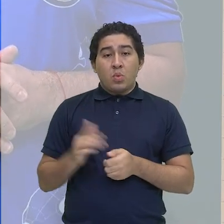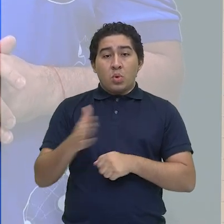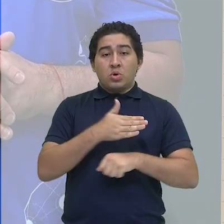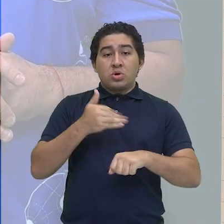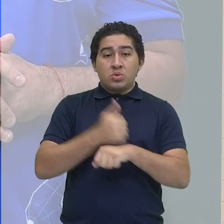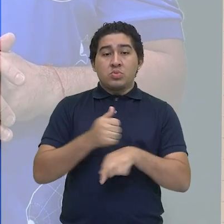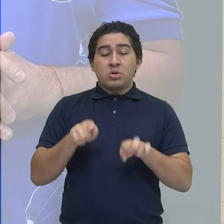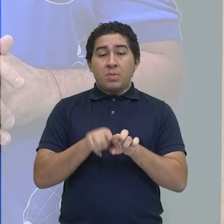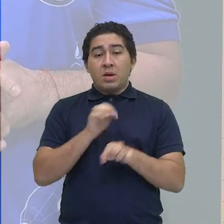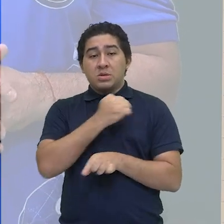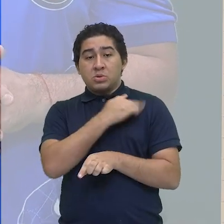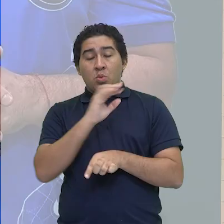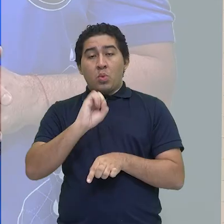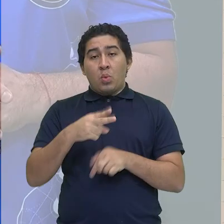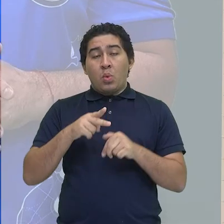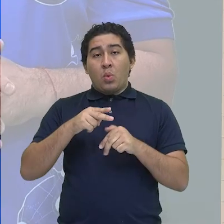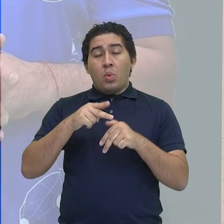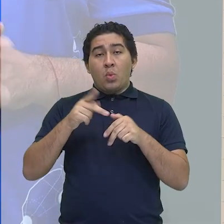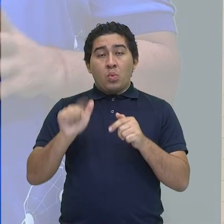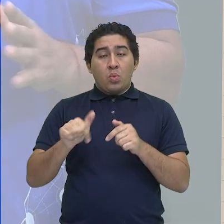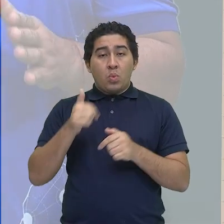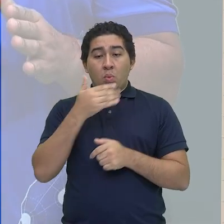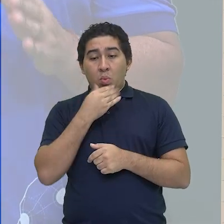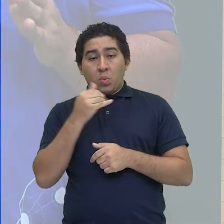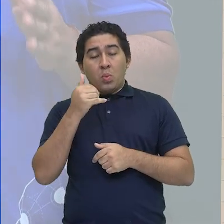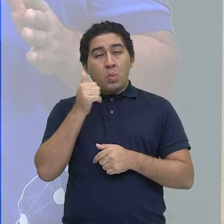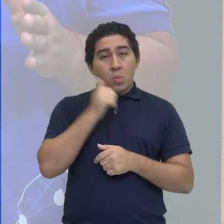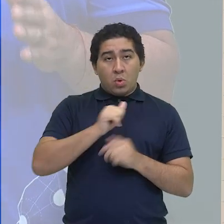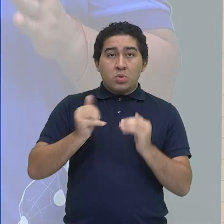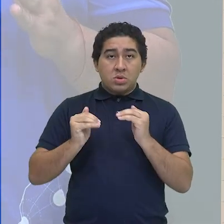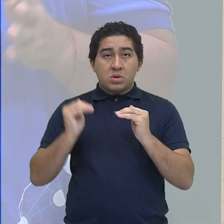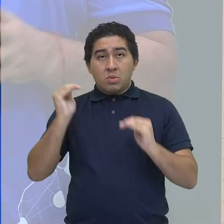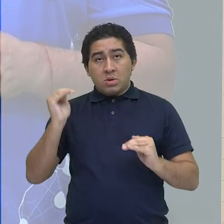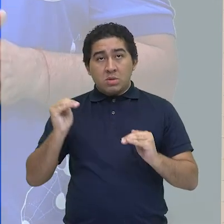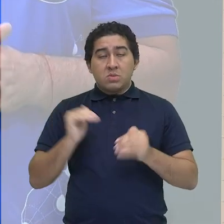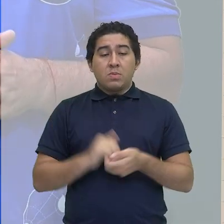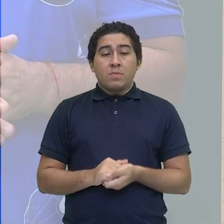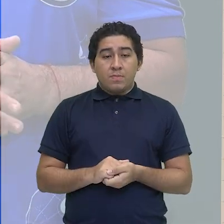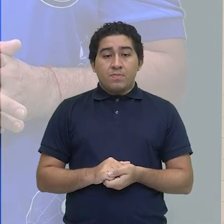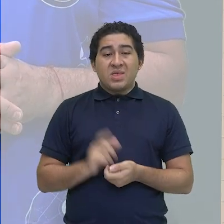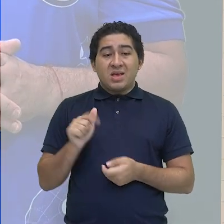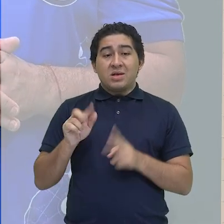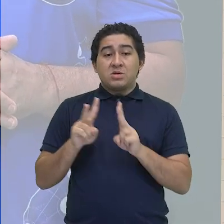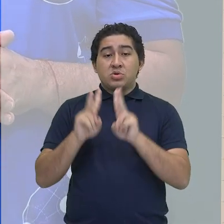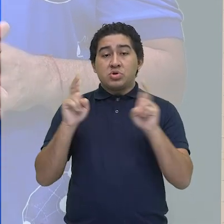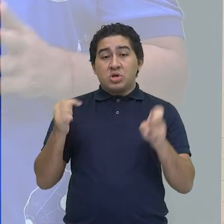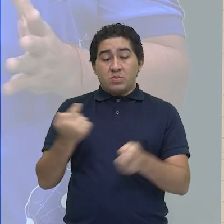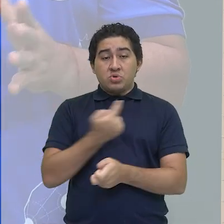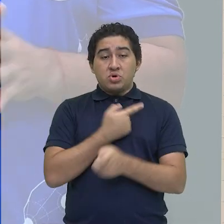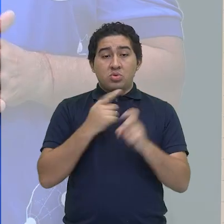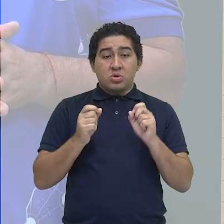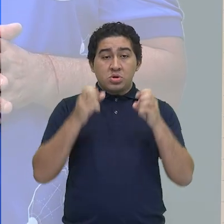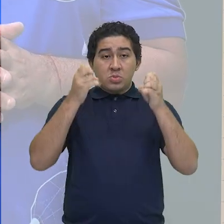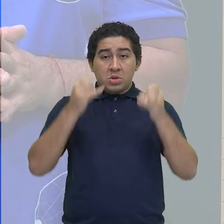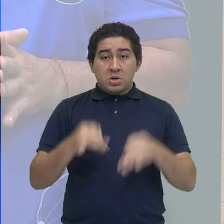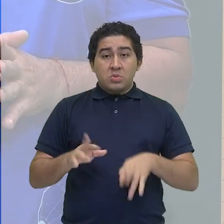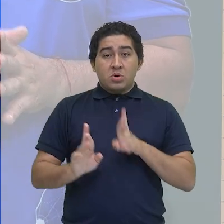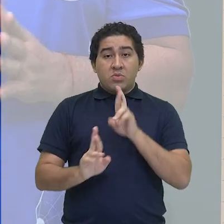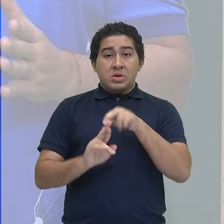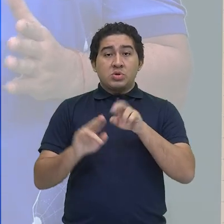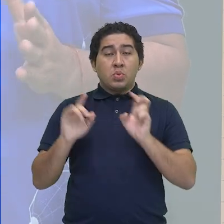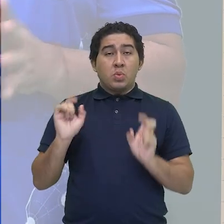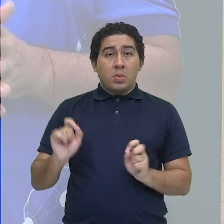desigualdade de gênero. Então, esses foram os pontos, né, que nós falamos aí